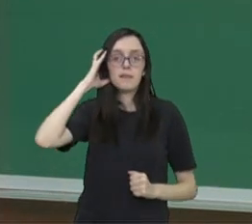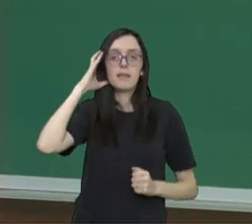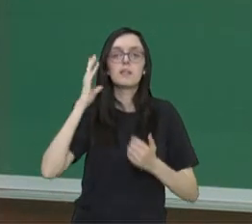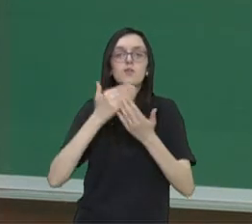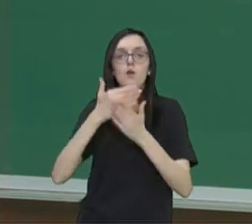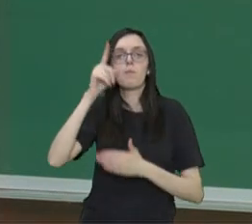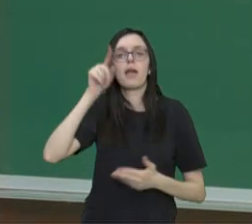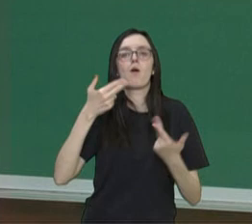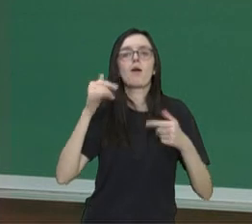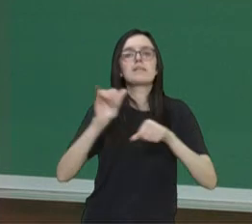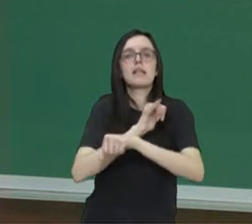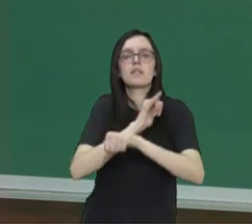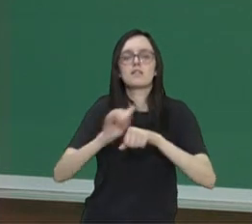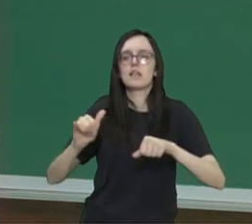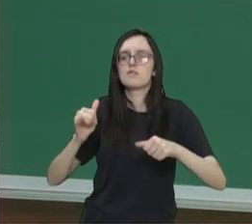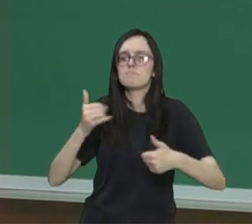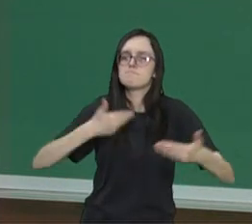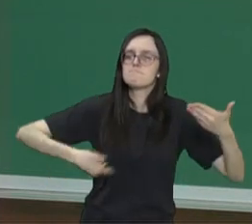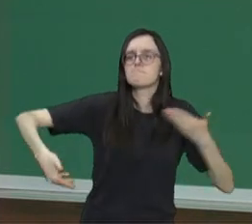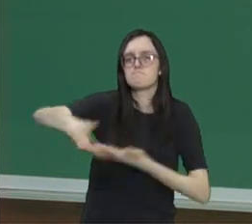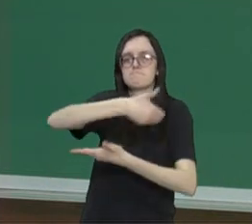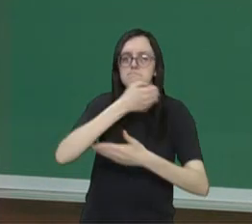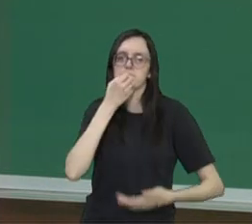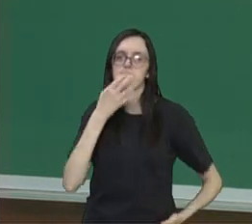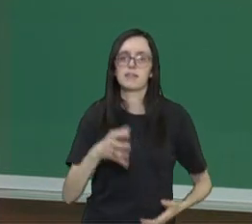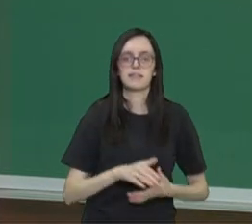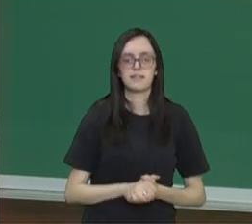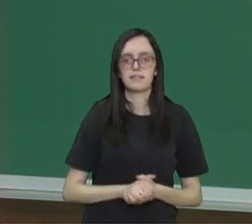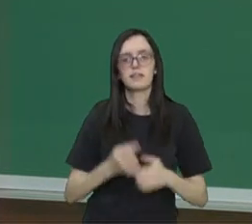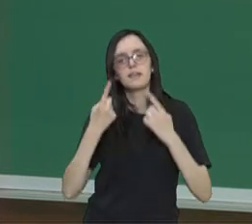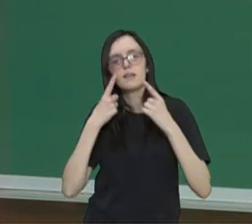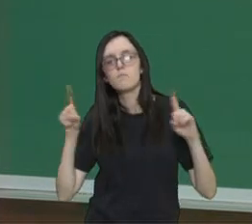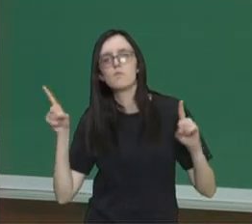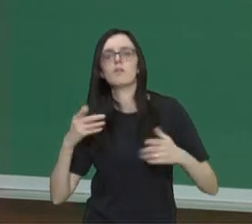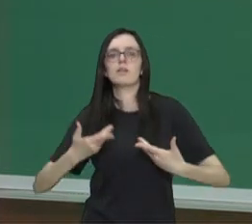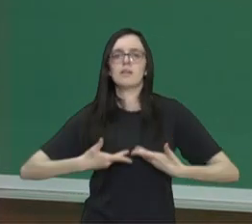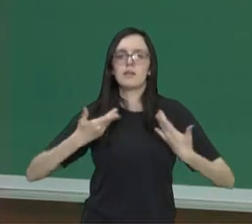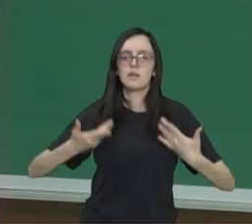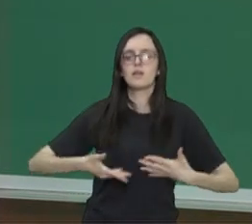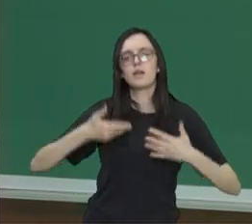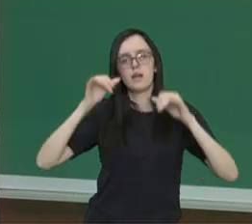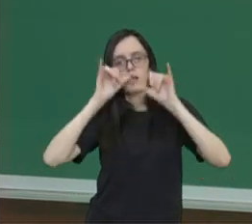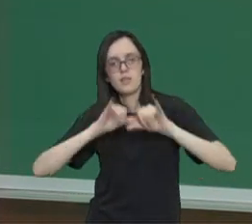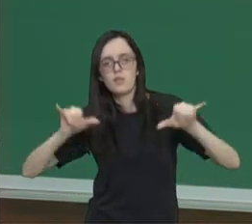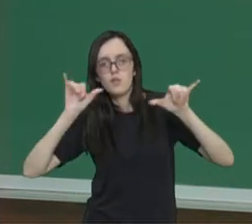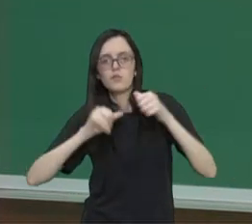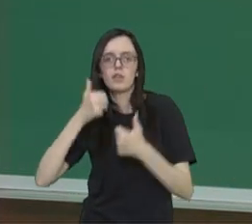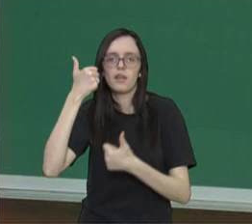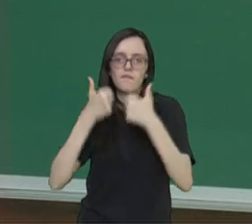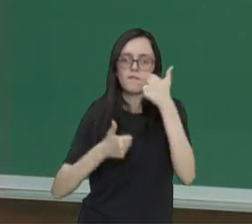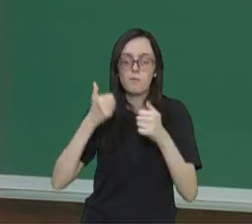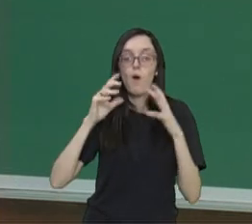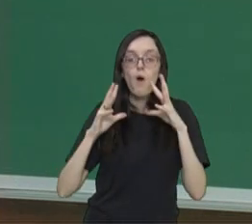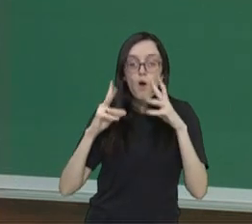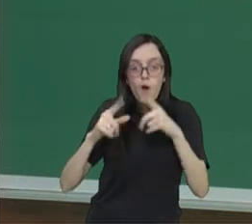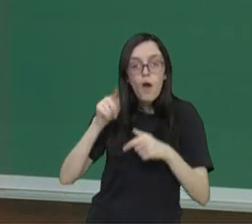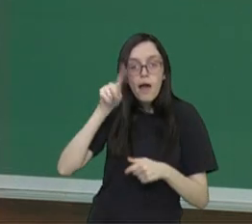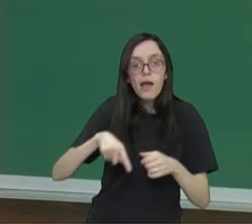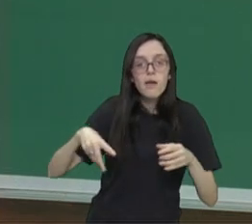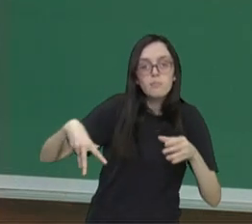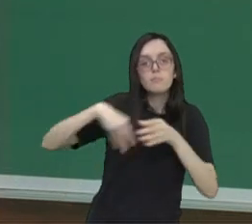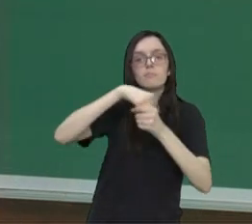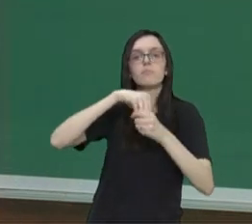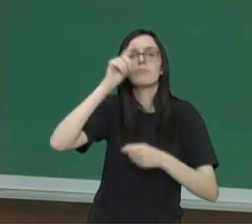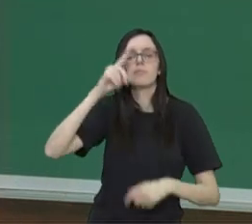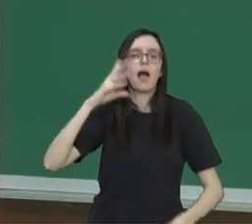esse instrumento de diversão, de entretenimento. Música, humor, notícias, futebol, tudo isso fazendo parte